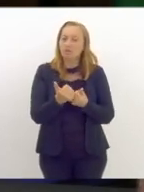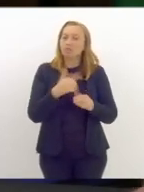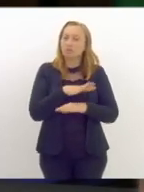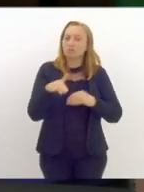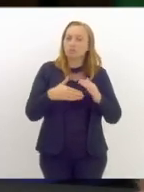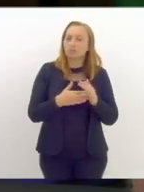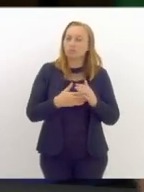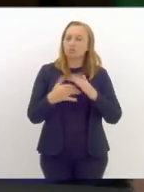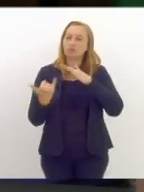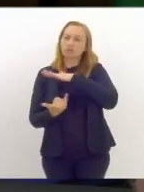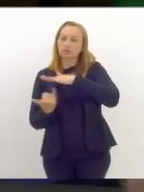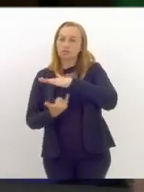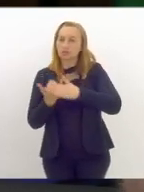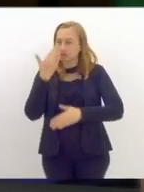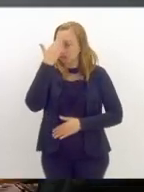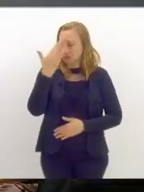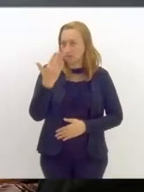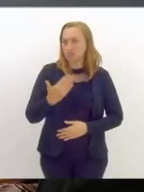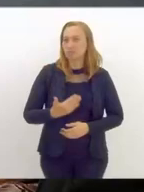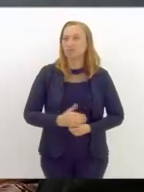Instituto agradecem. Muito obrigado.